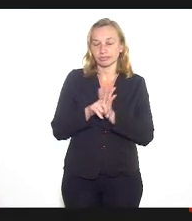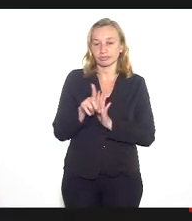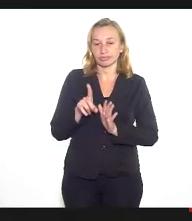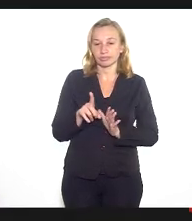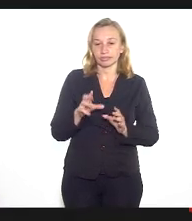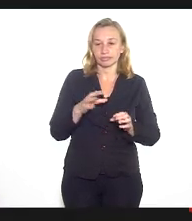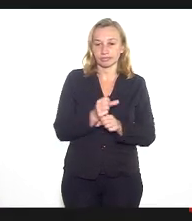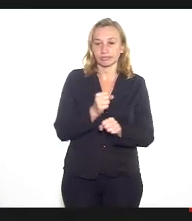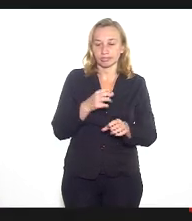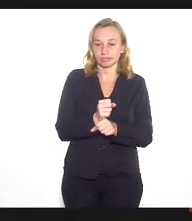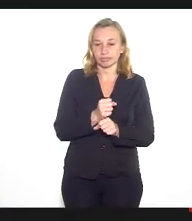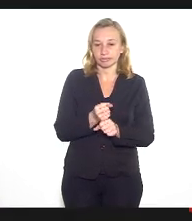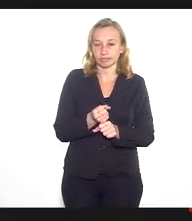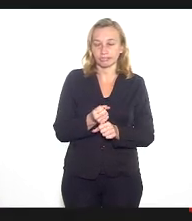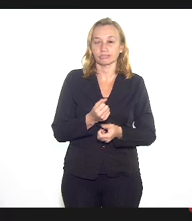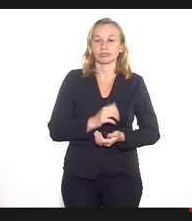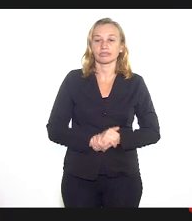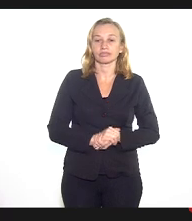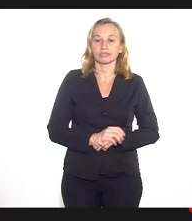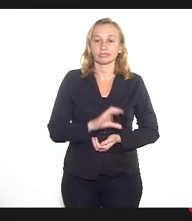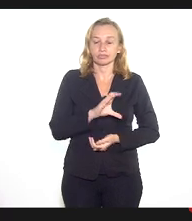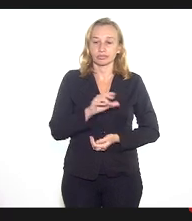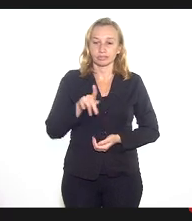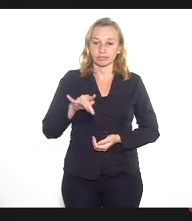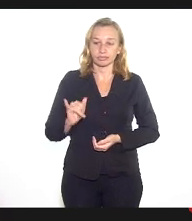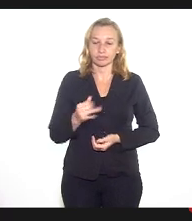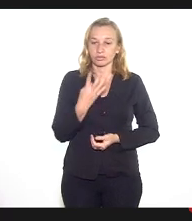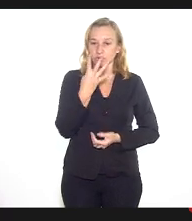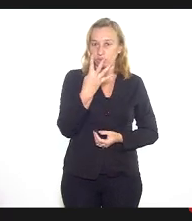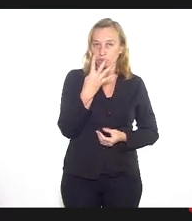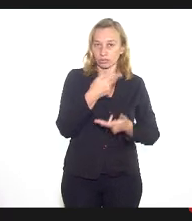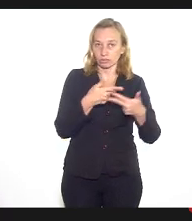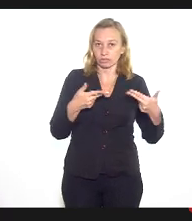estamos à disposição da CPI. Eu queria só fazer quatro comentários antes